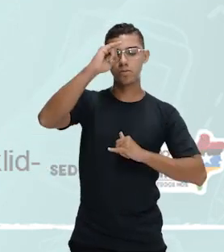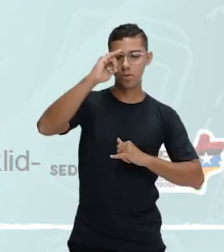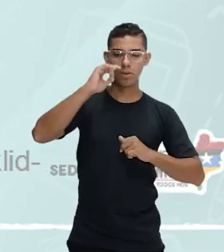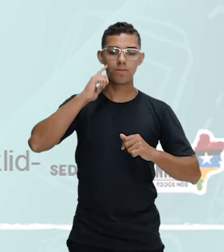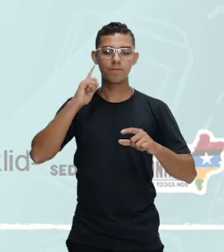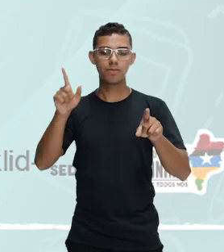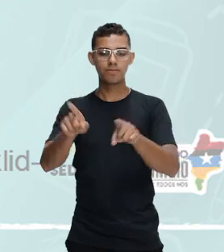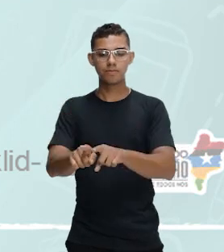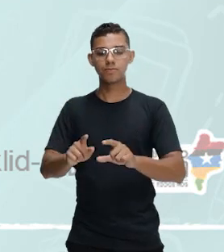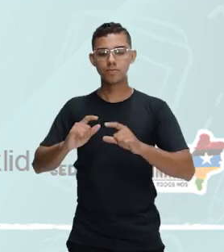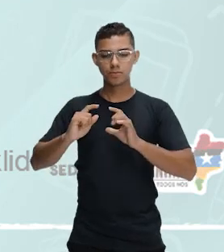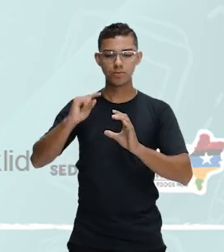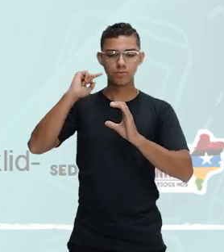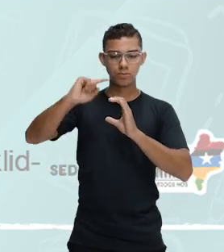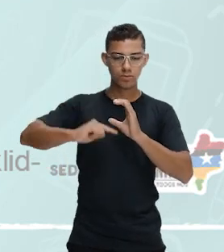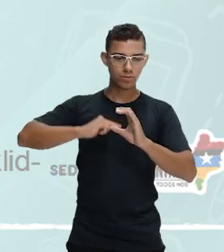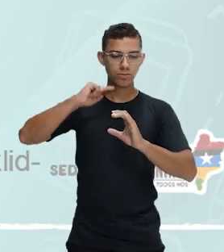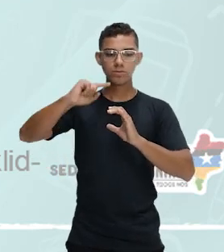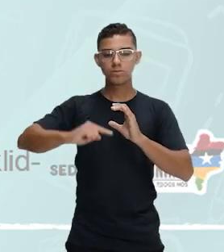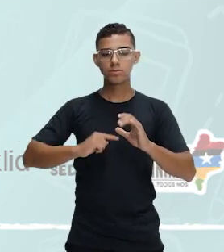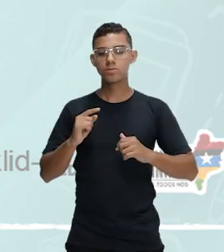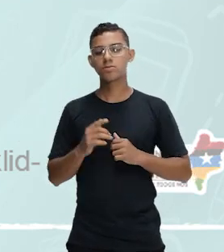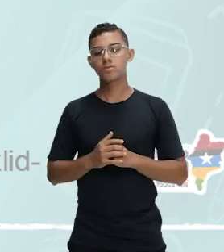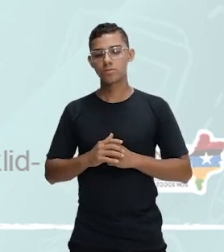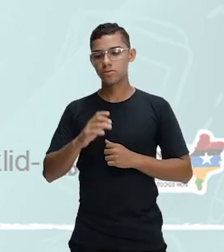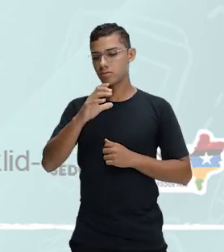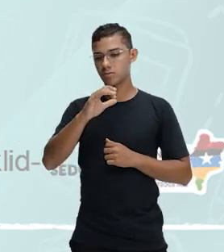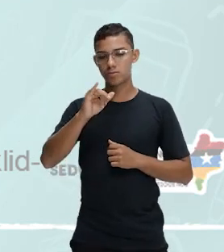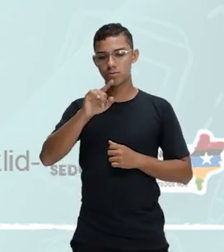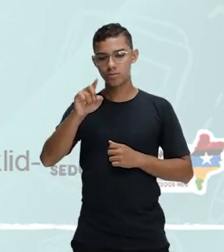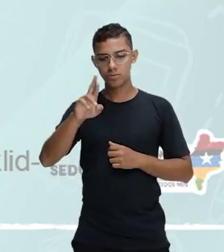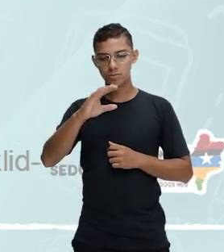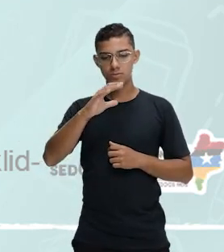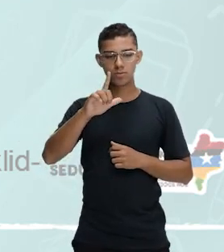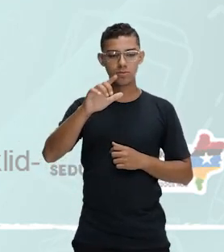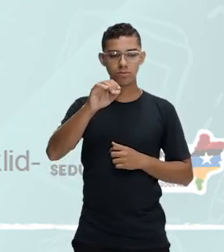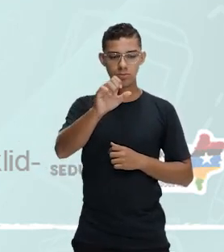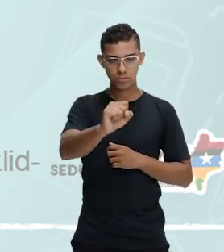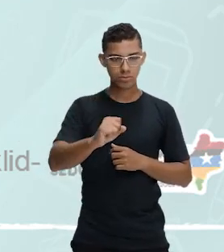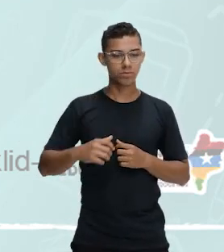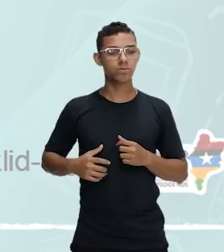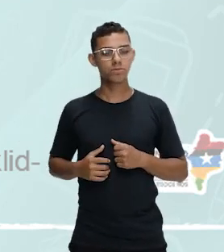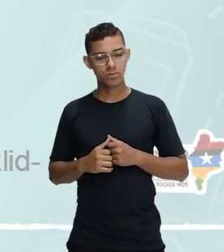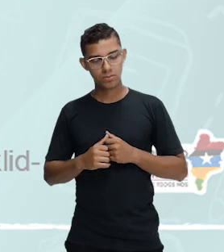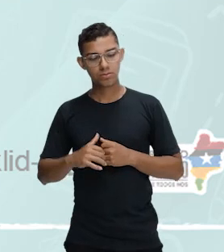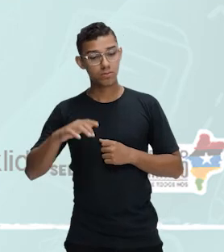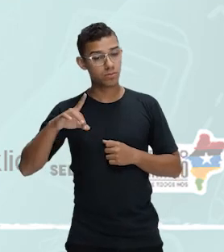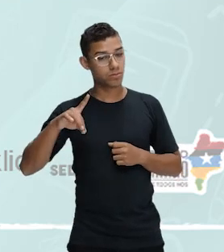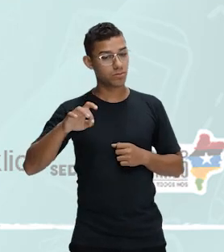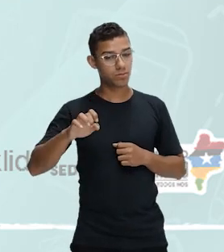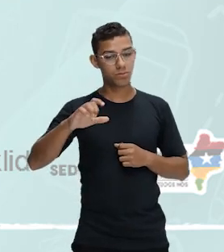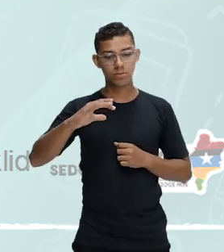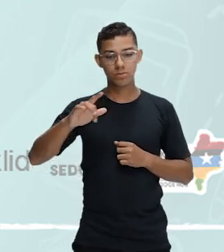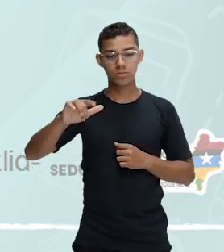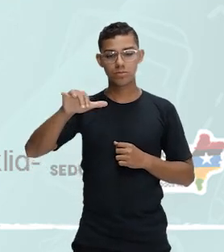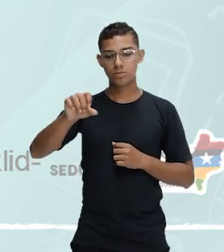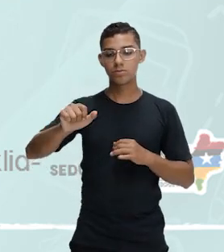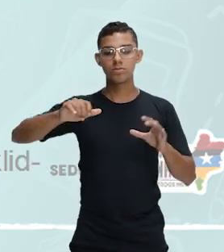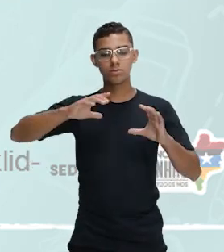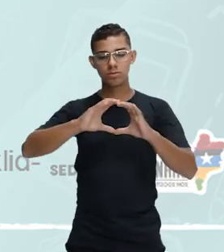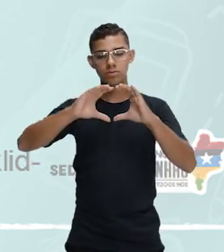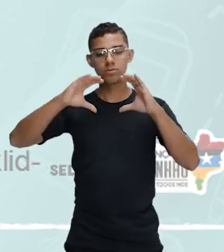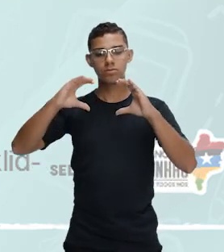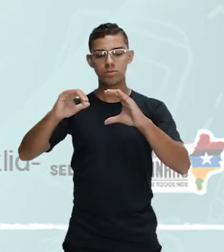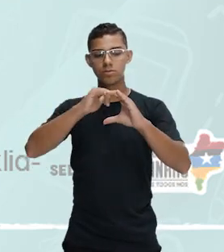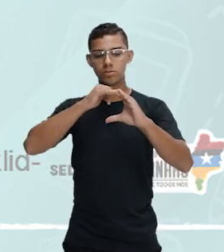zênite, os círculos de declinação passando pelos polos e cruzando o equador,